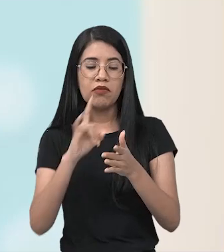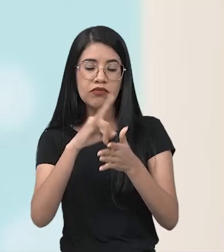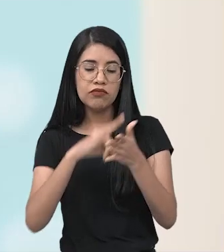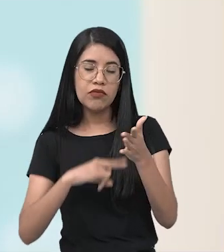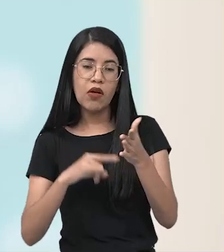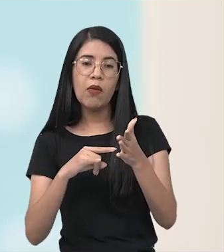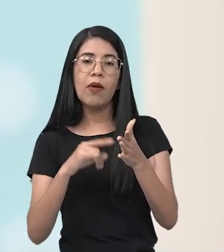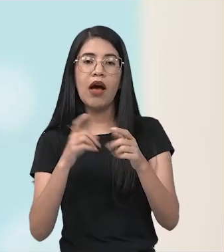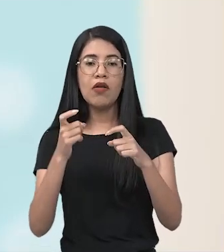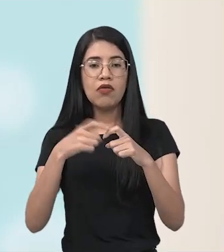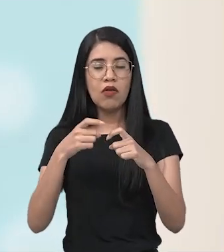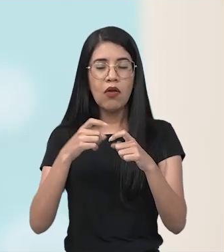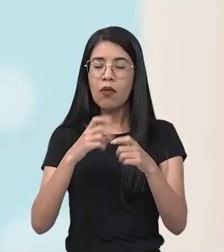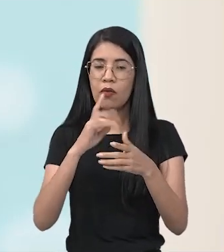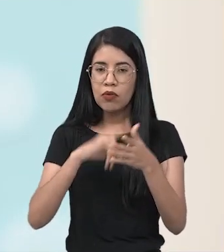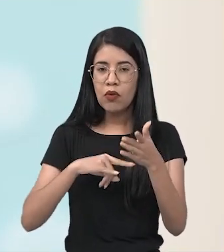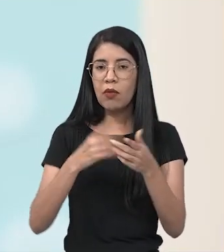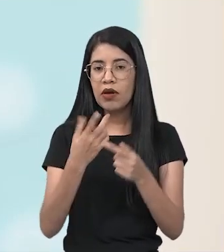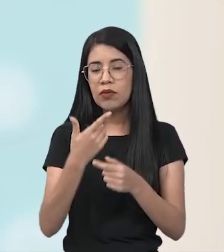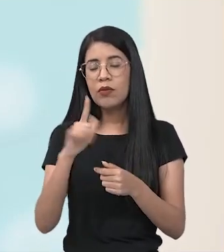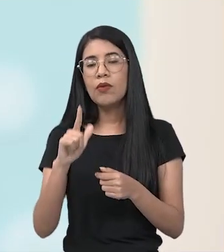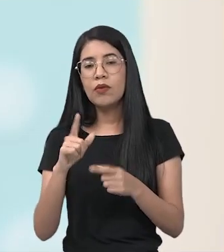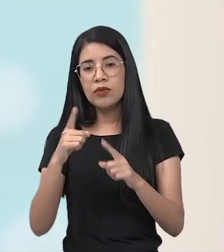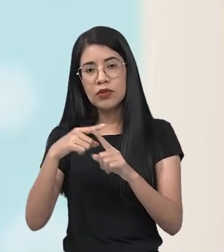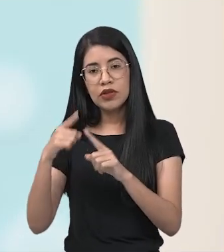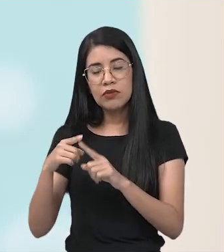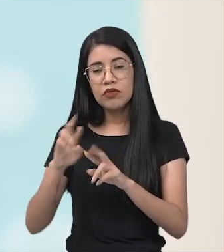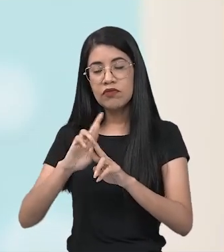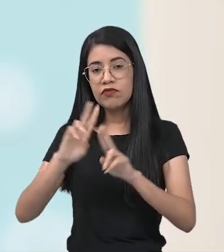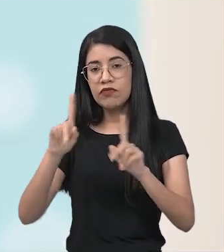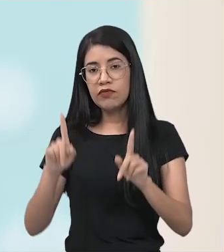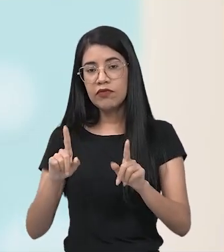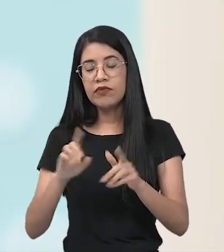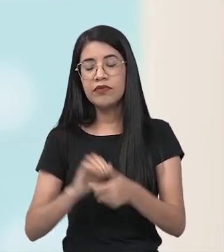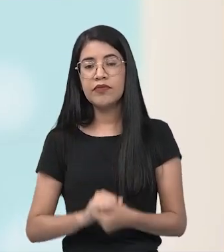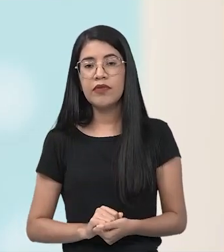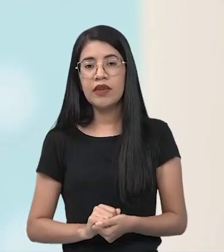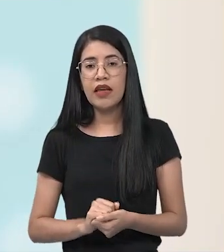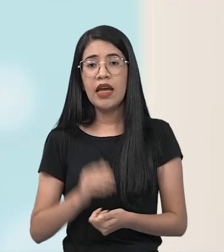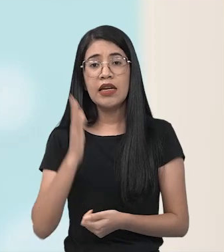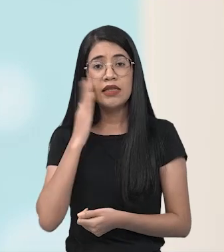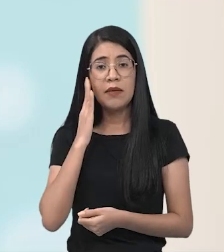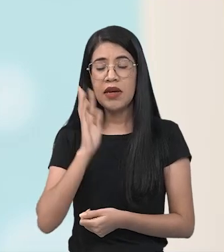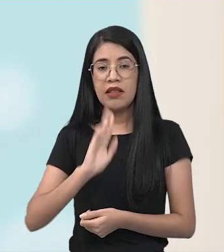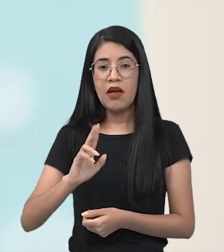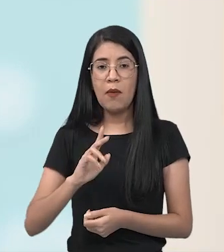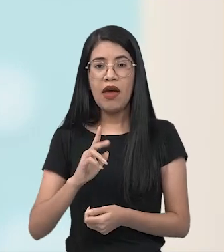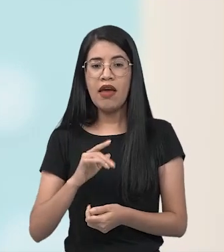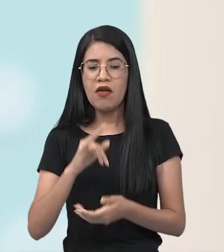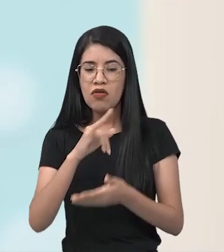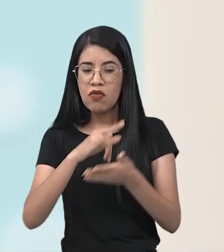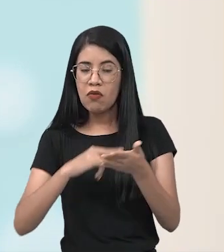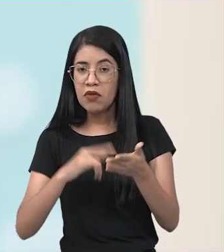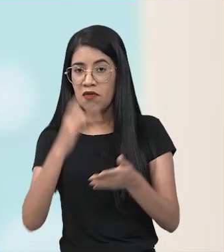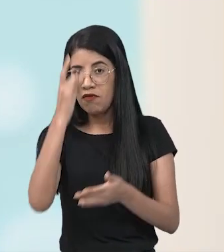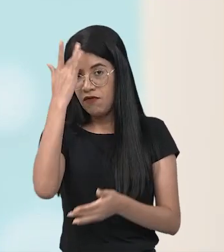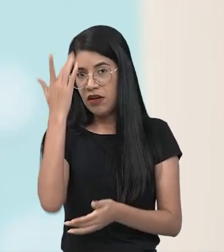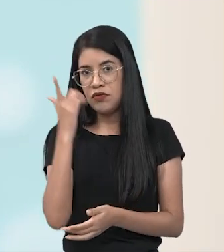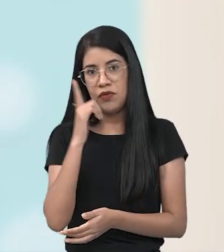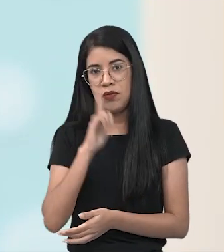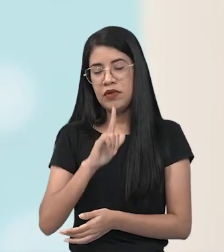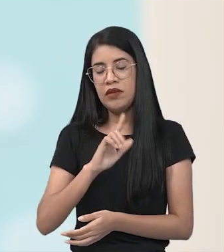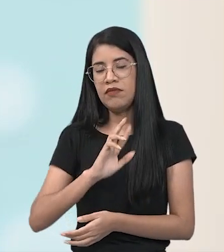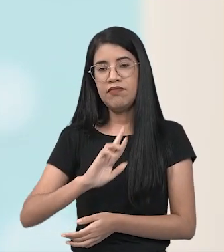entrar lá para trabalhar, ela tem que ter um outro tipo de autorização, que a gente sabe que não é uma autorização fácil de ser